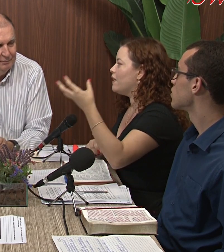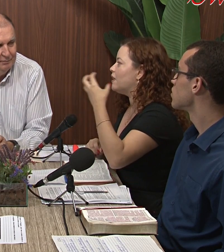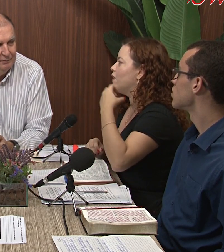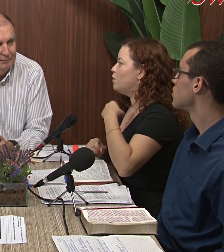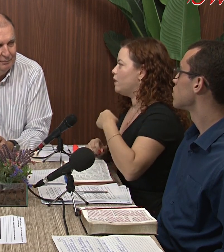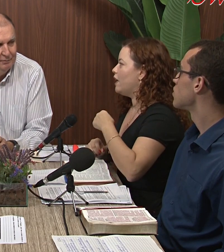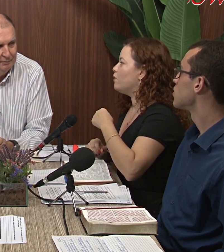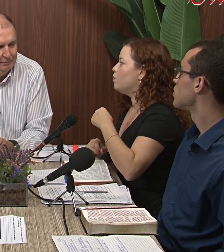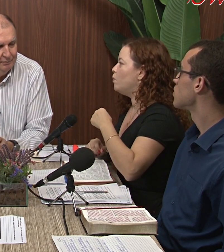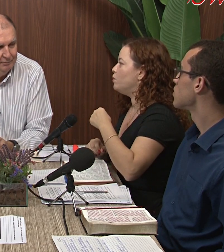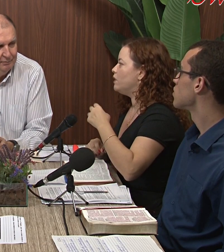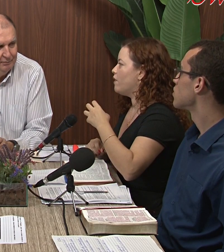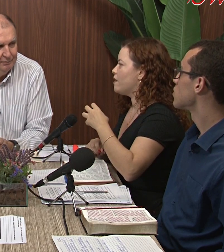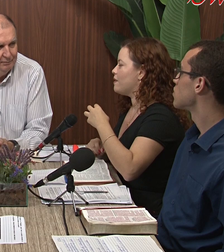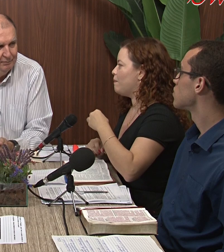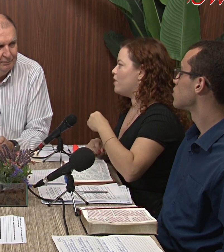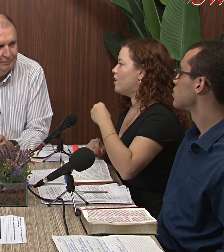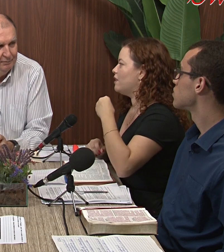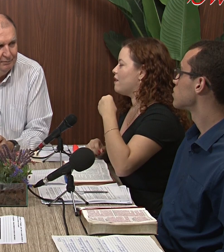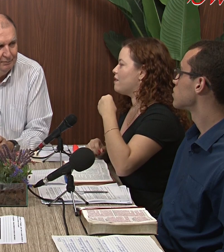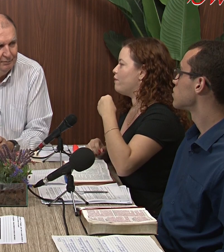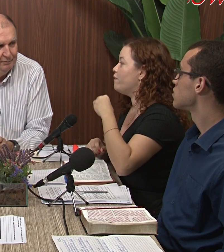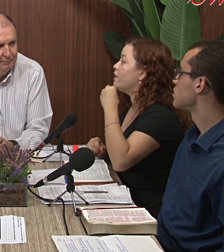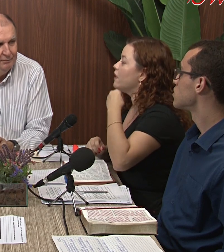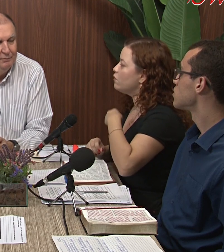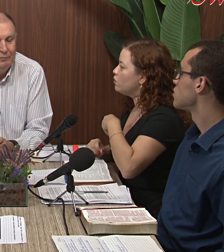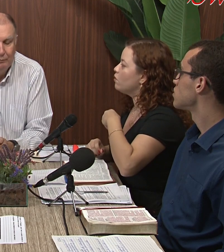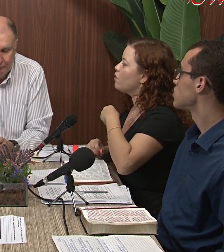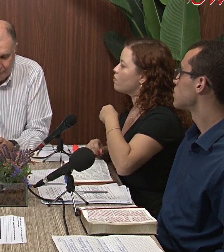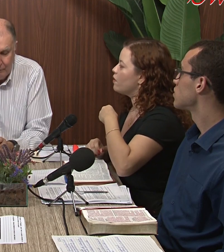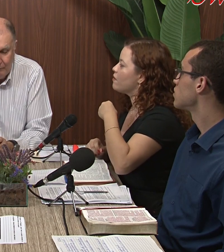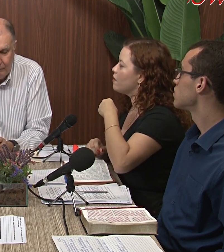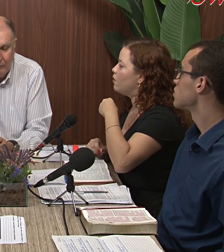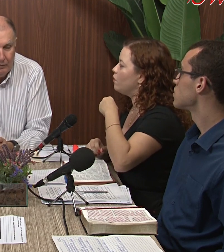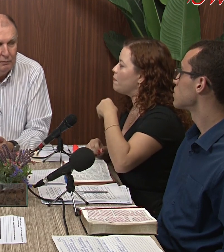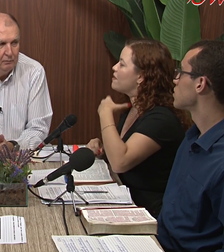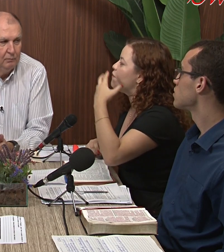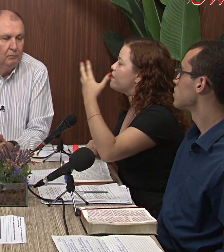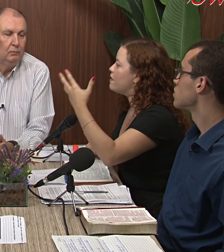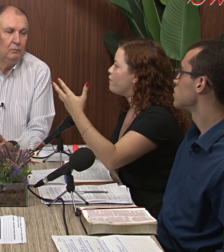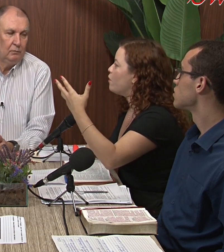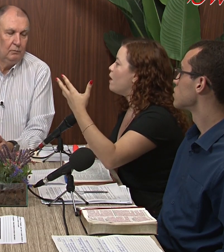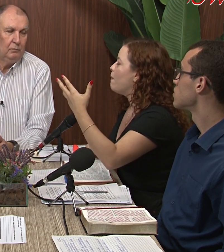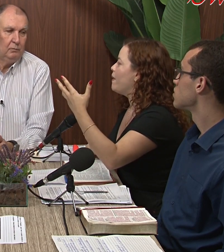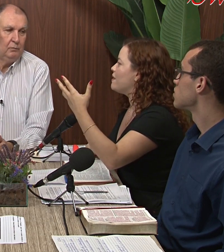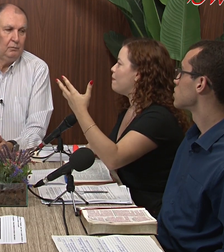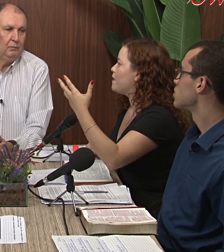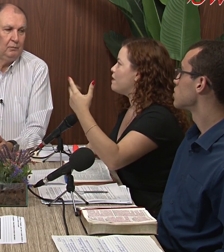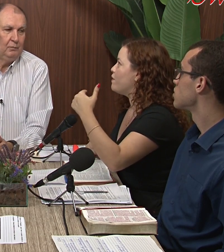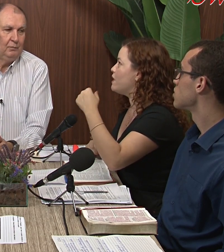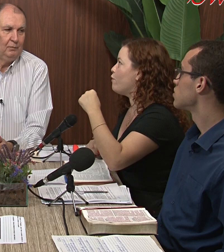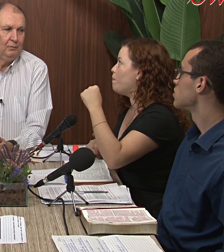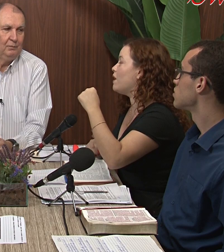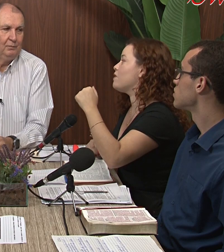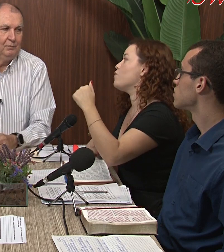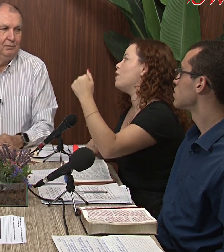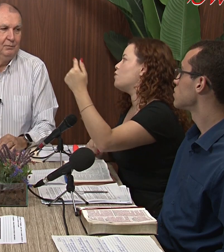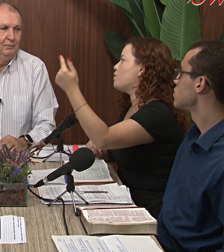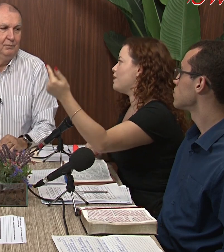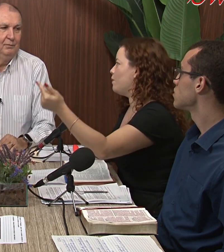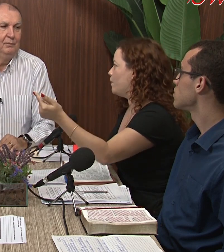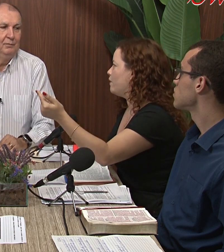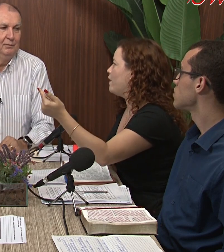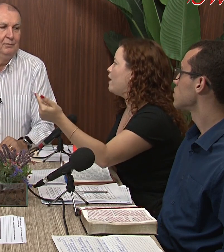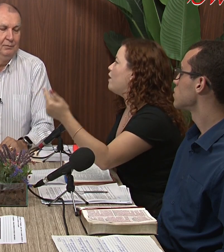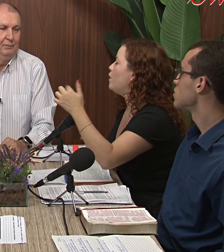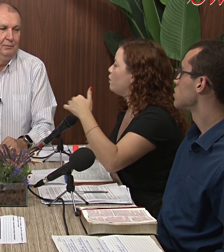para atrair aquilo que é do mundo. Então essa semente ela tem que ser viva dentro do nosso coração, não é para ser visível, mas é para ser visível apenas aos olhos